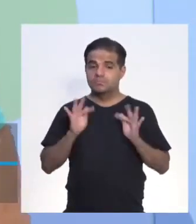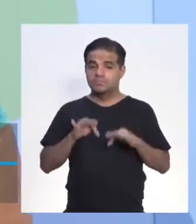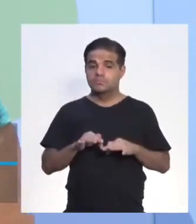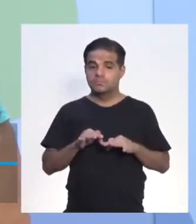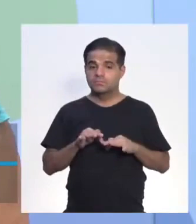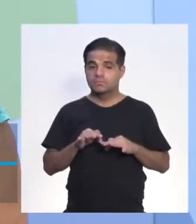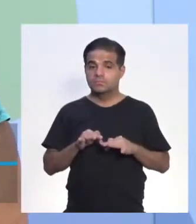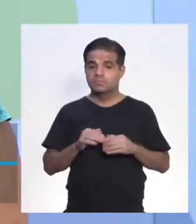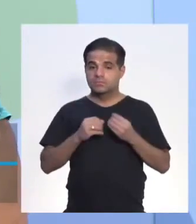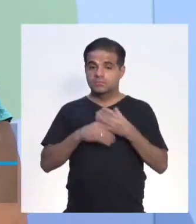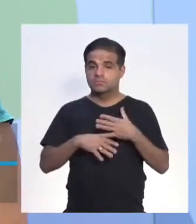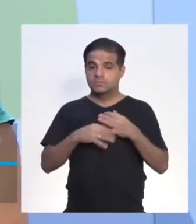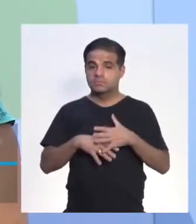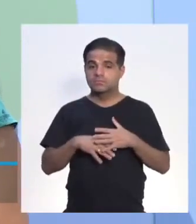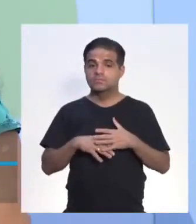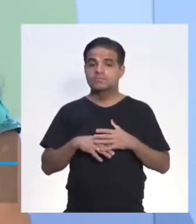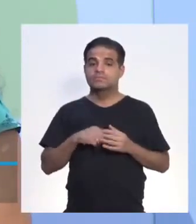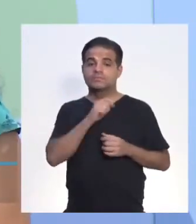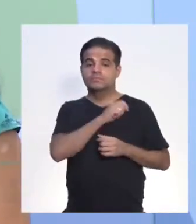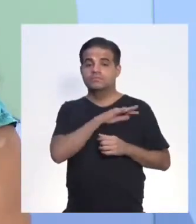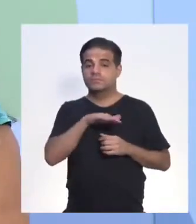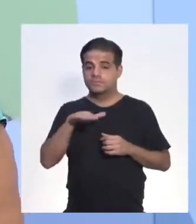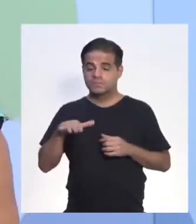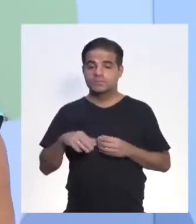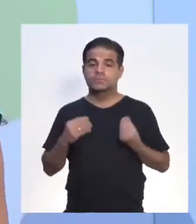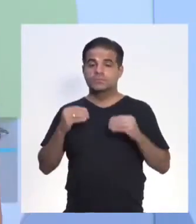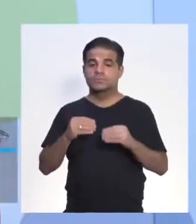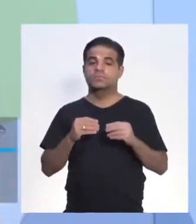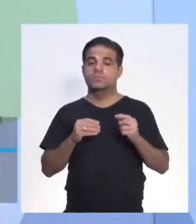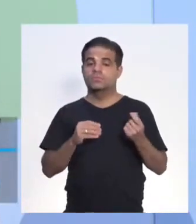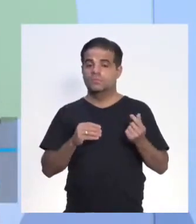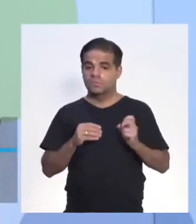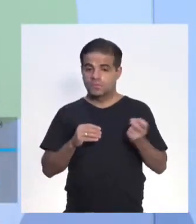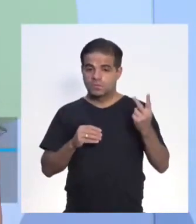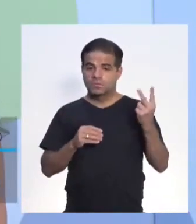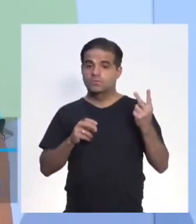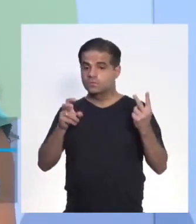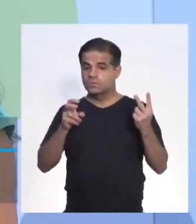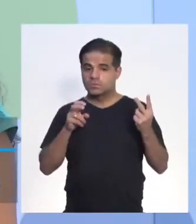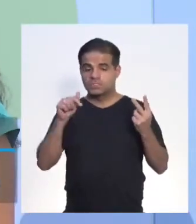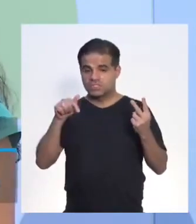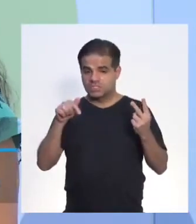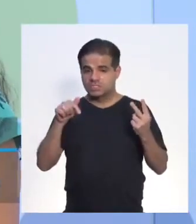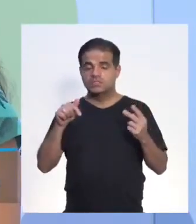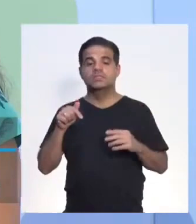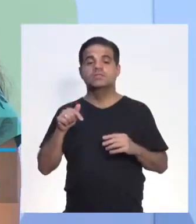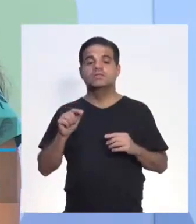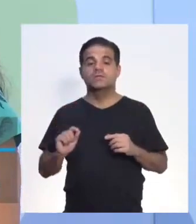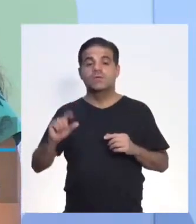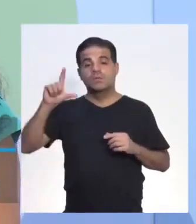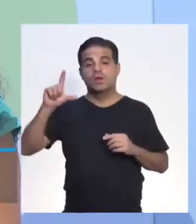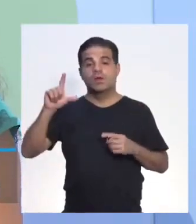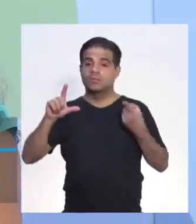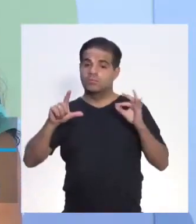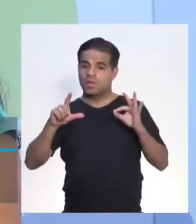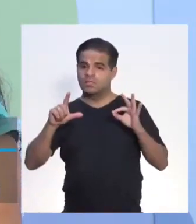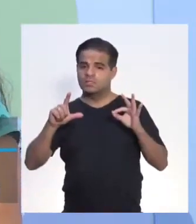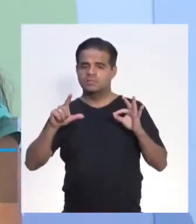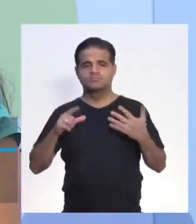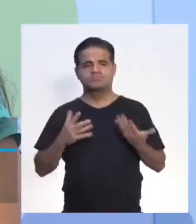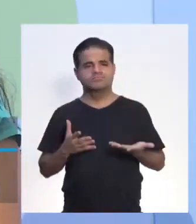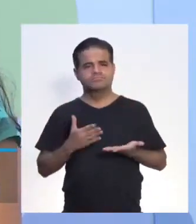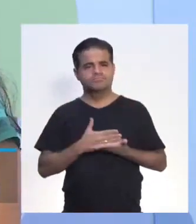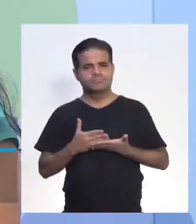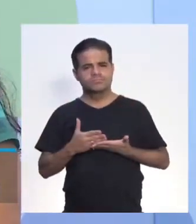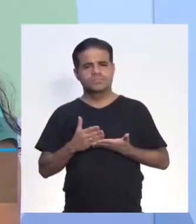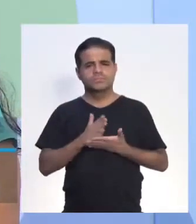final do chat, vários alunos colocaram o valor do X, que deu 7, e o lado maior, que deu 10, tá? Porém, lá no